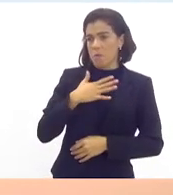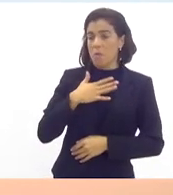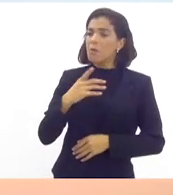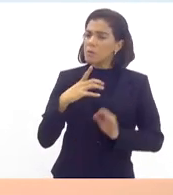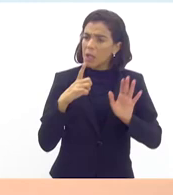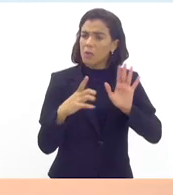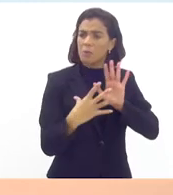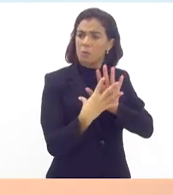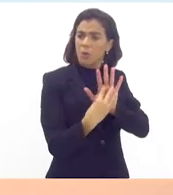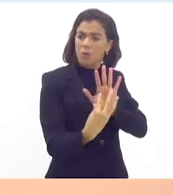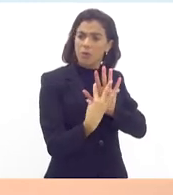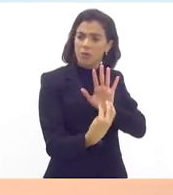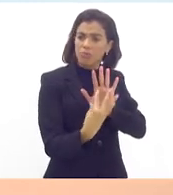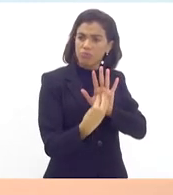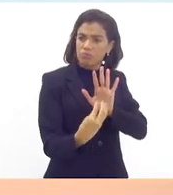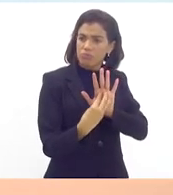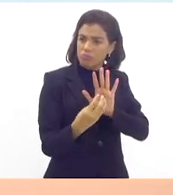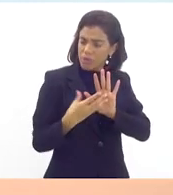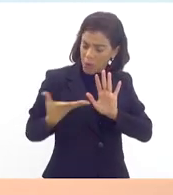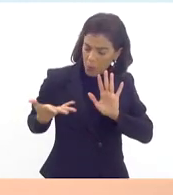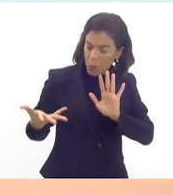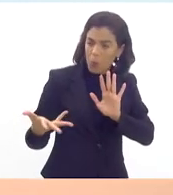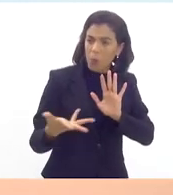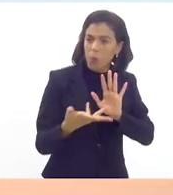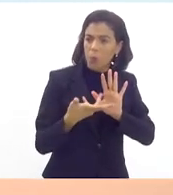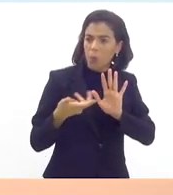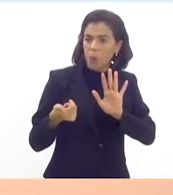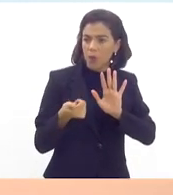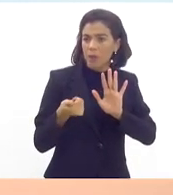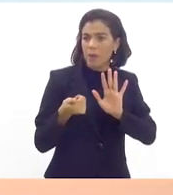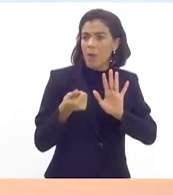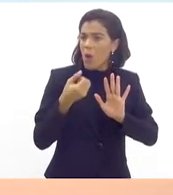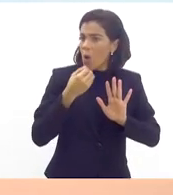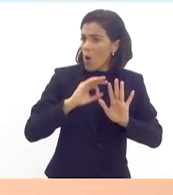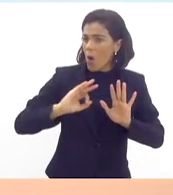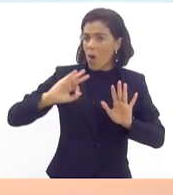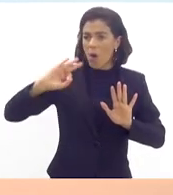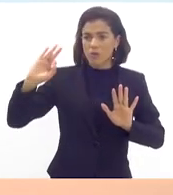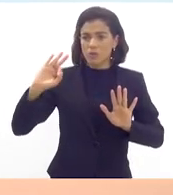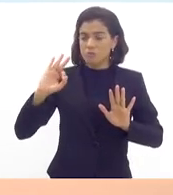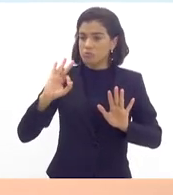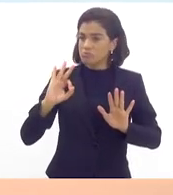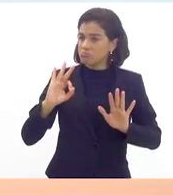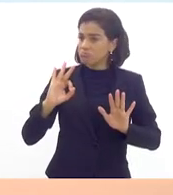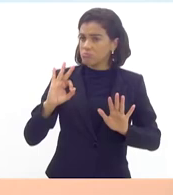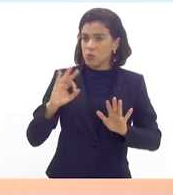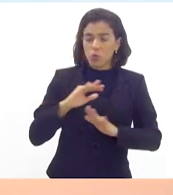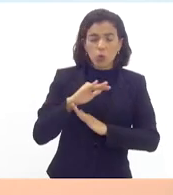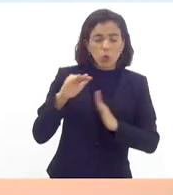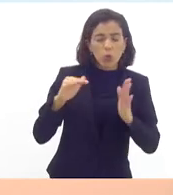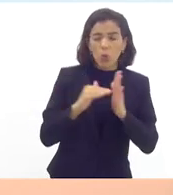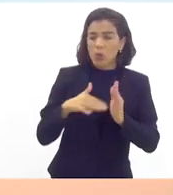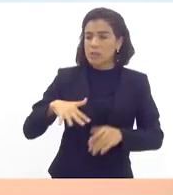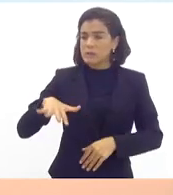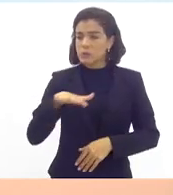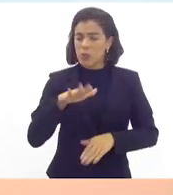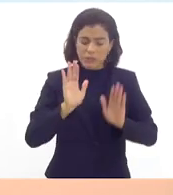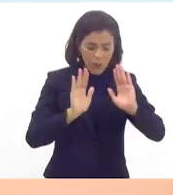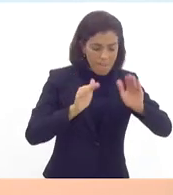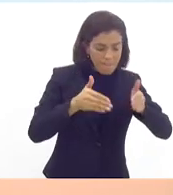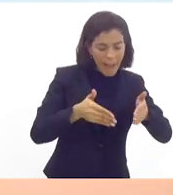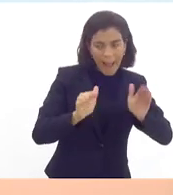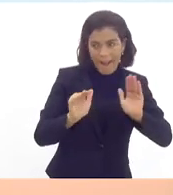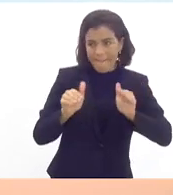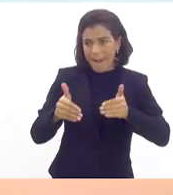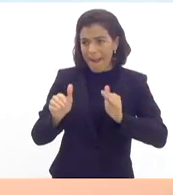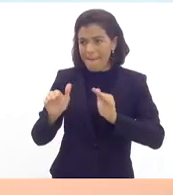modelo que tem um grau de granularidade enorme, considera absolutamente todas as situações específicas,